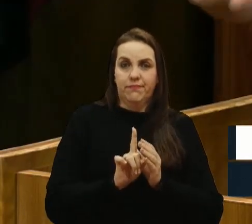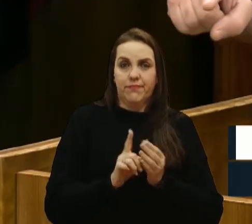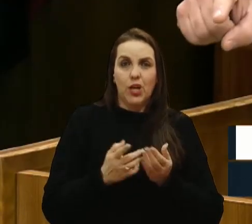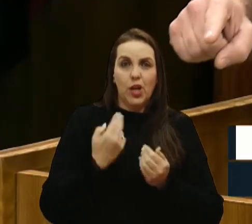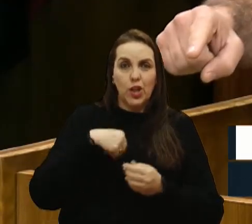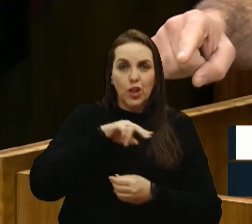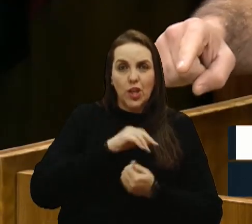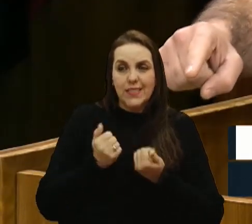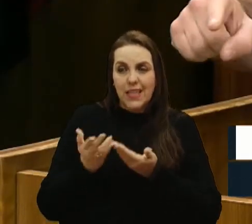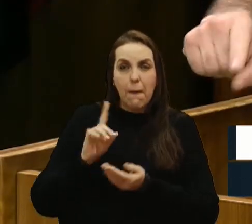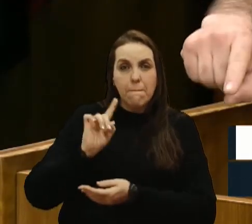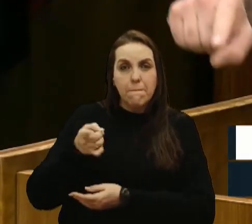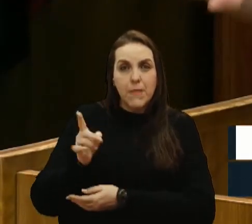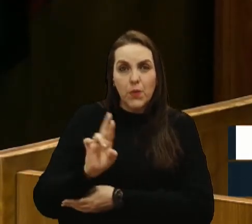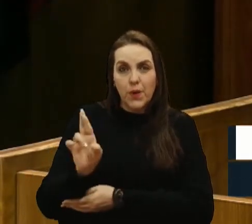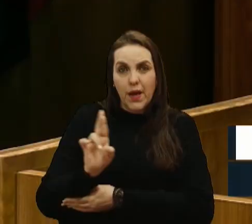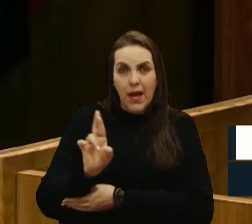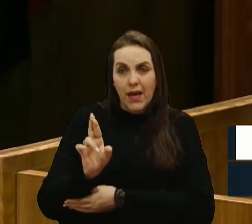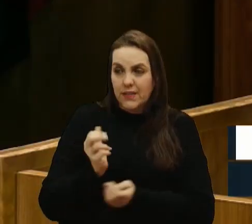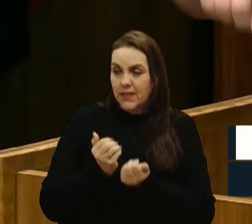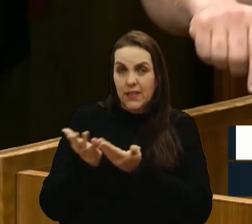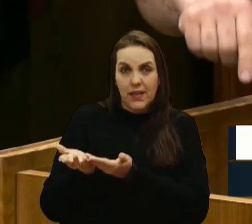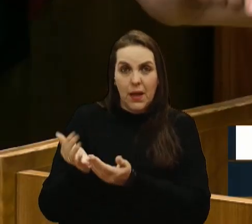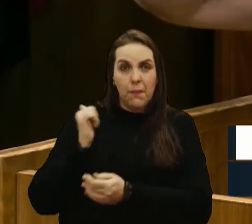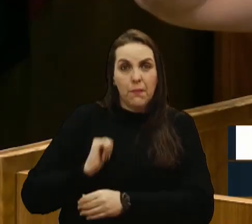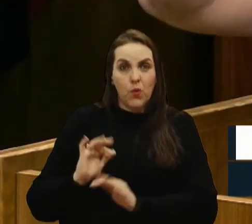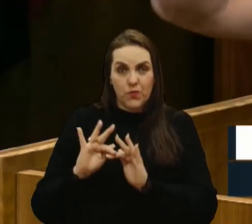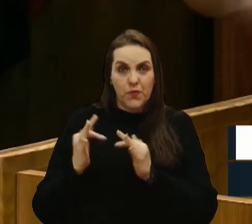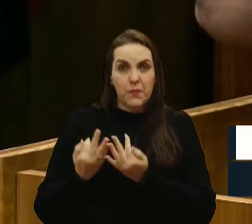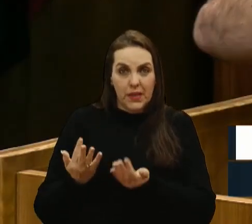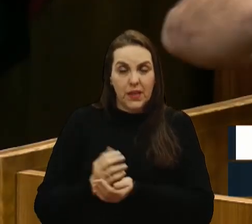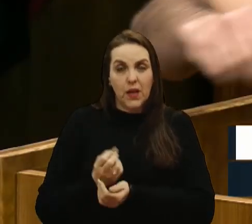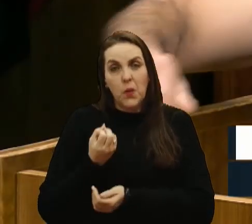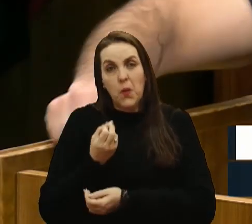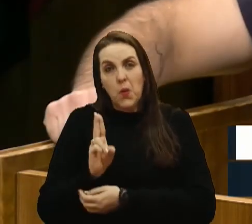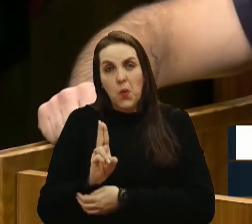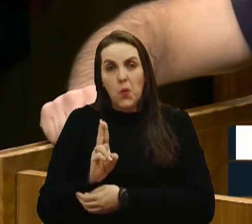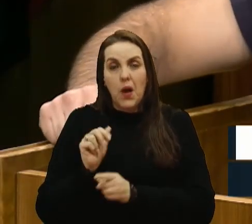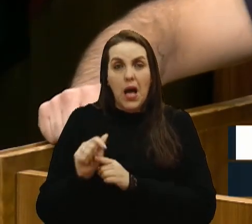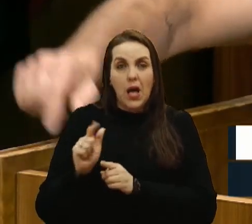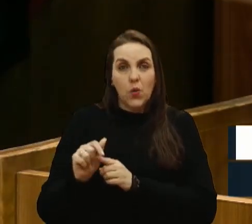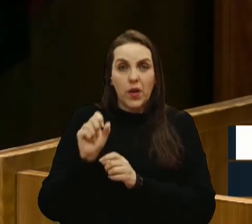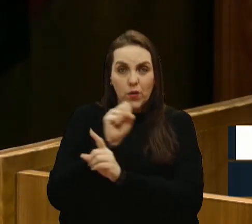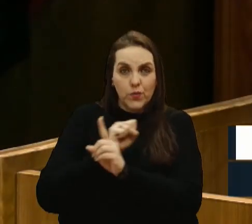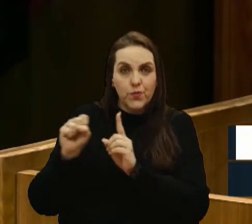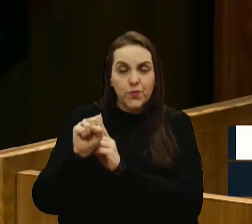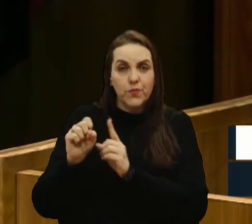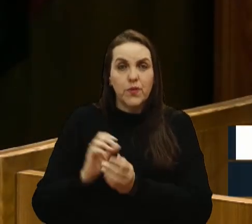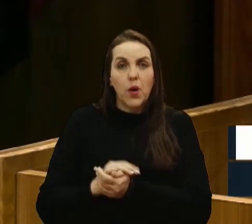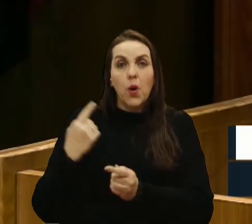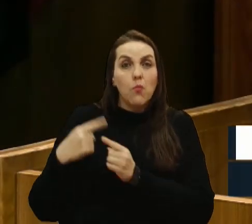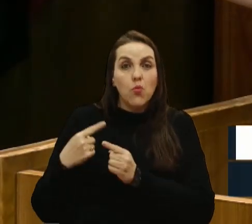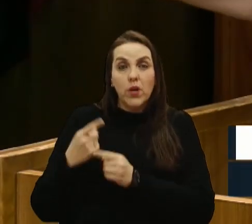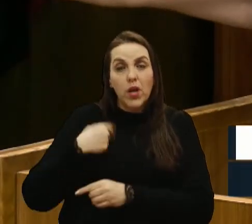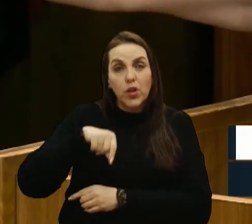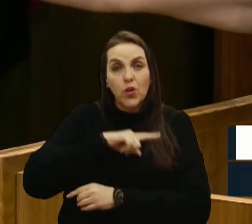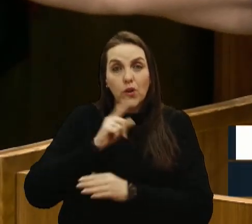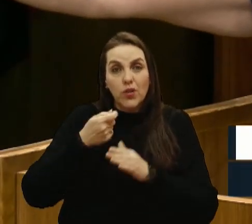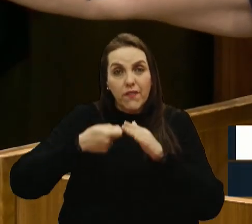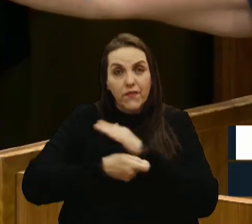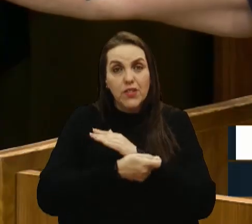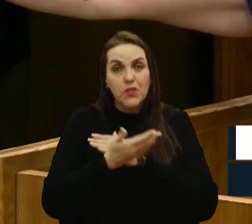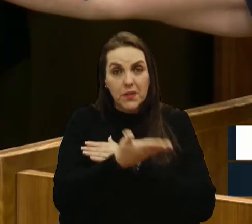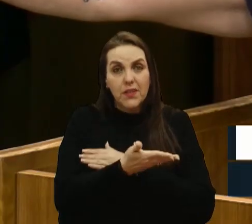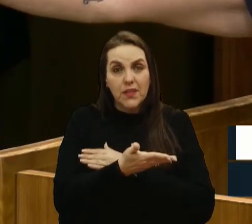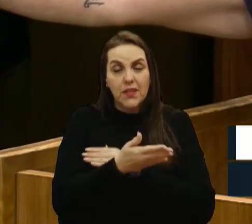darmos R$1.000 para ele, pelo Bolsa Família ou pelo aluguel social, por que a gente não investe lá